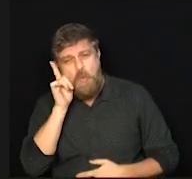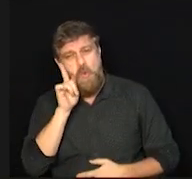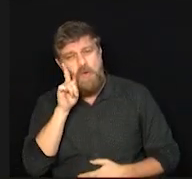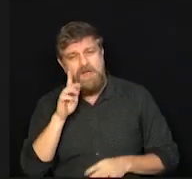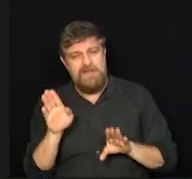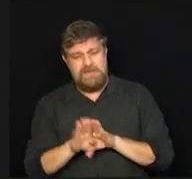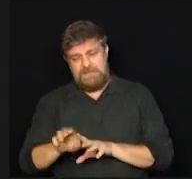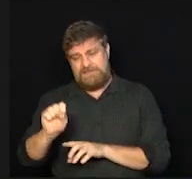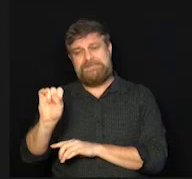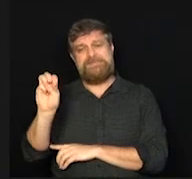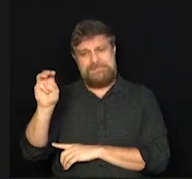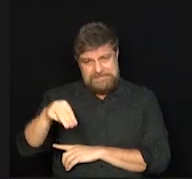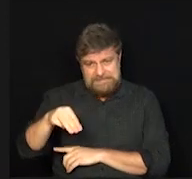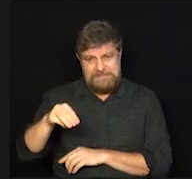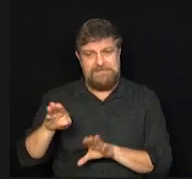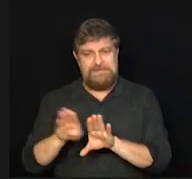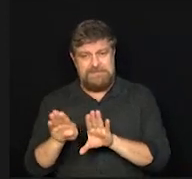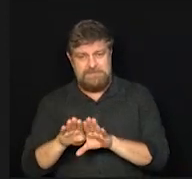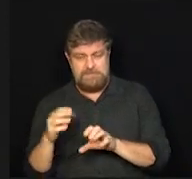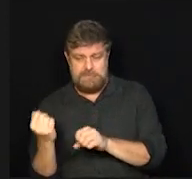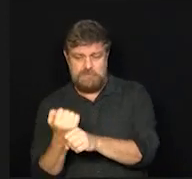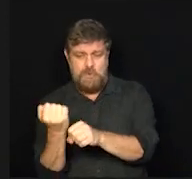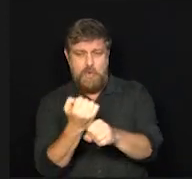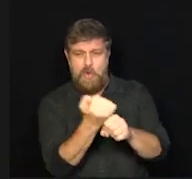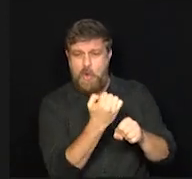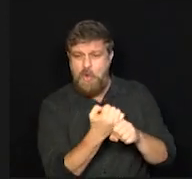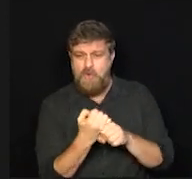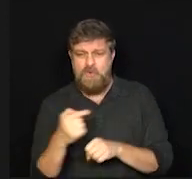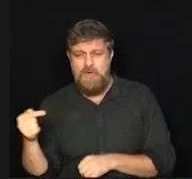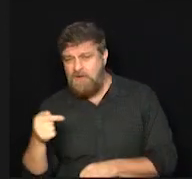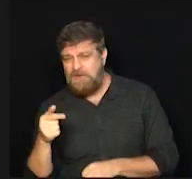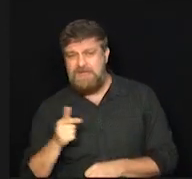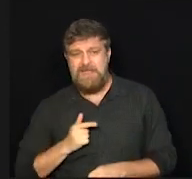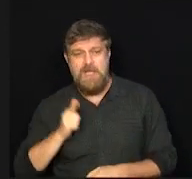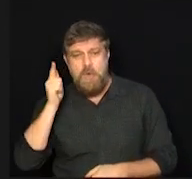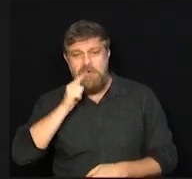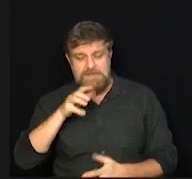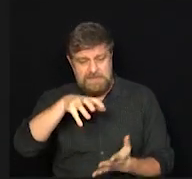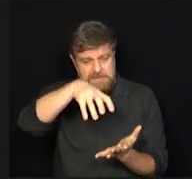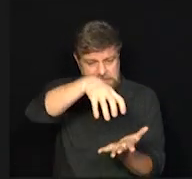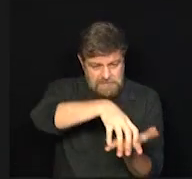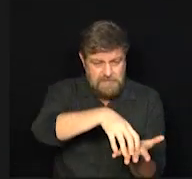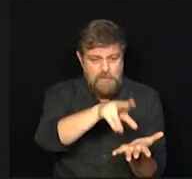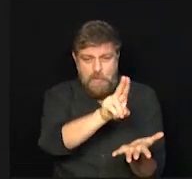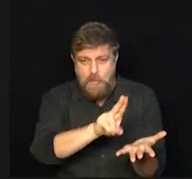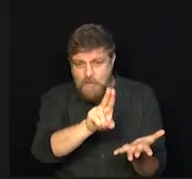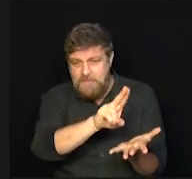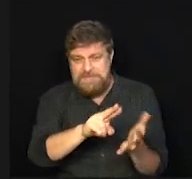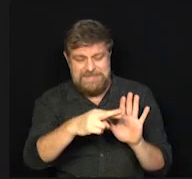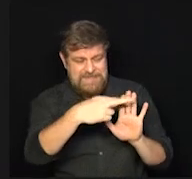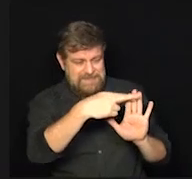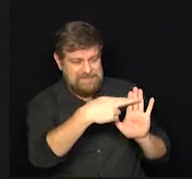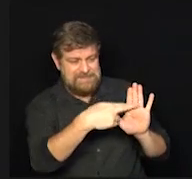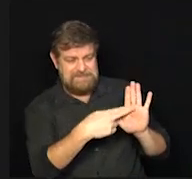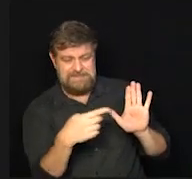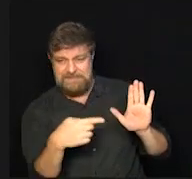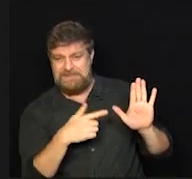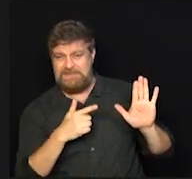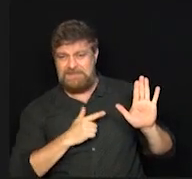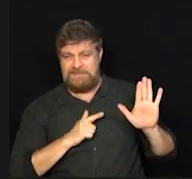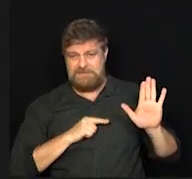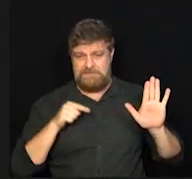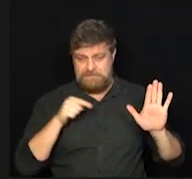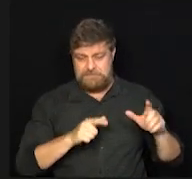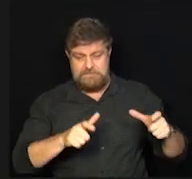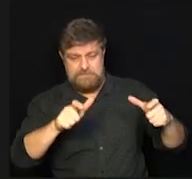sim construirmos uma uma nova permissão de uso de uma nova regulamentação para o